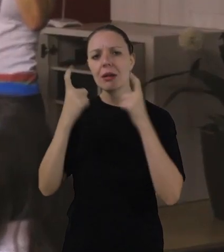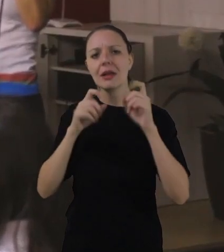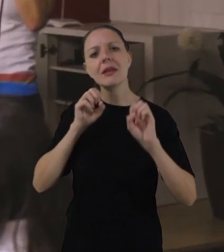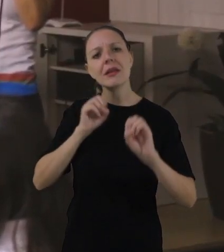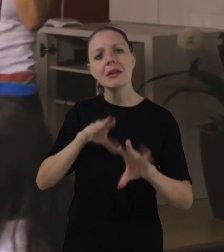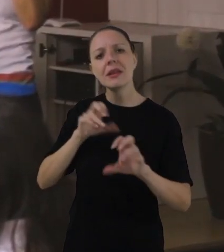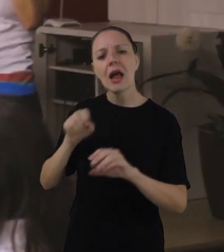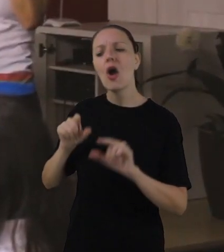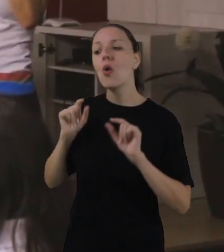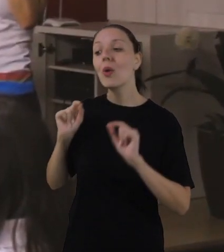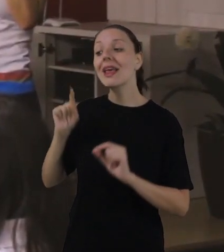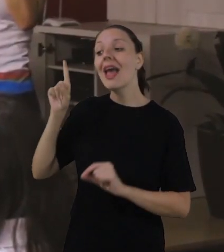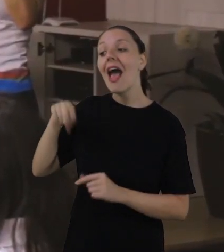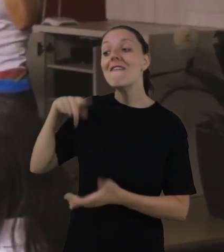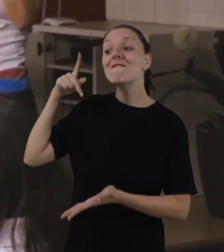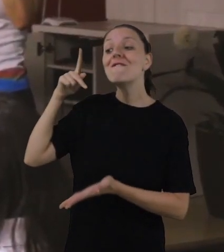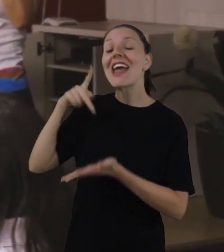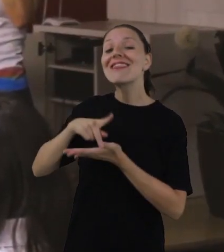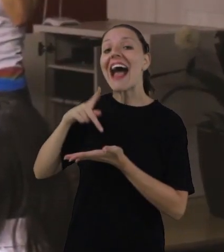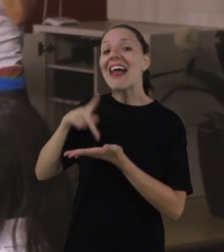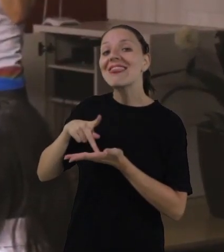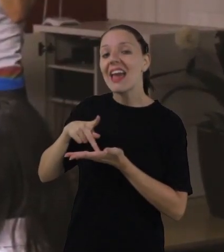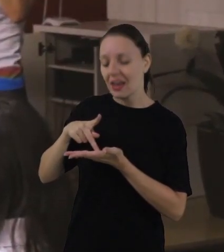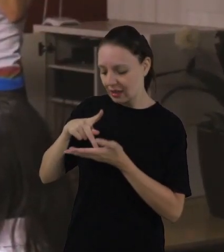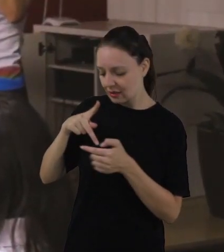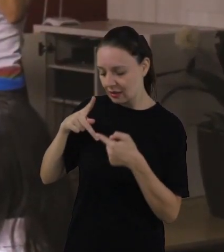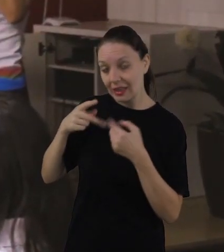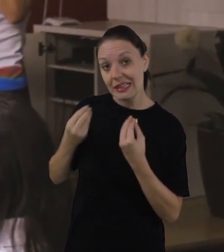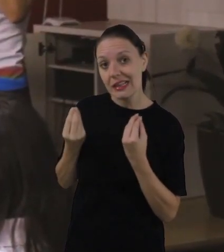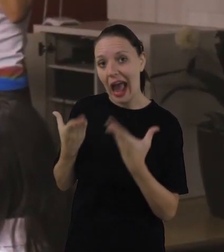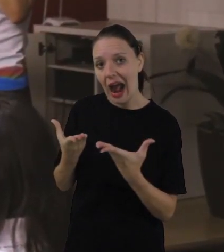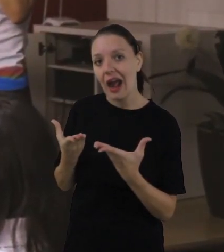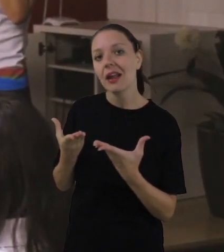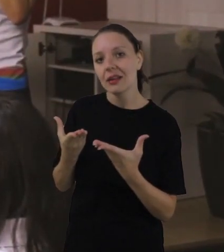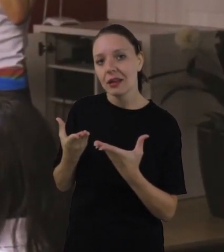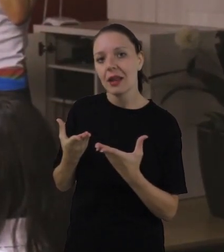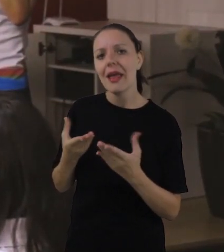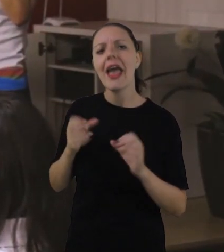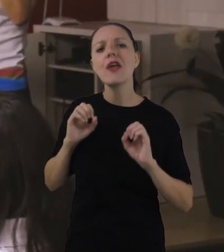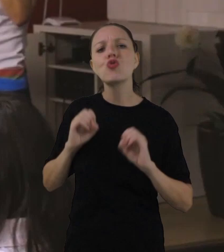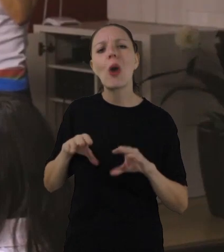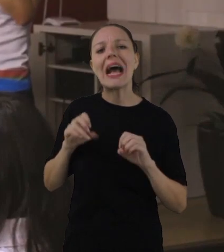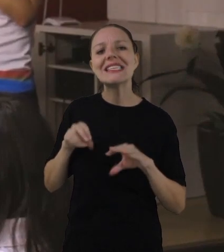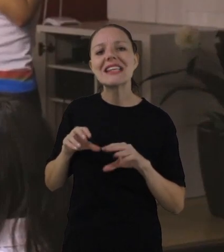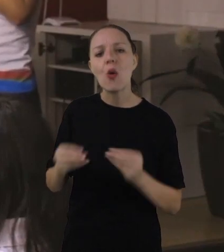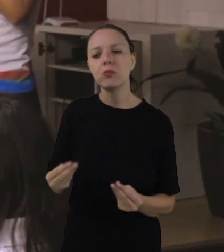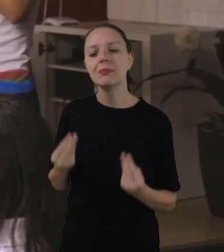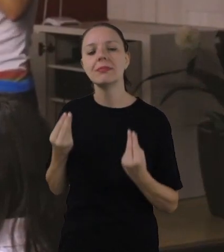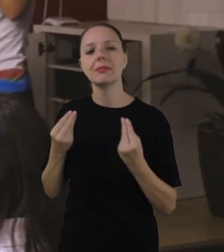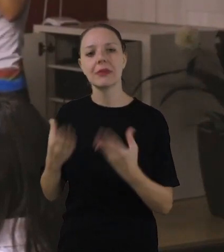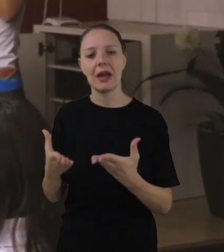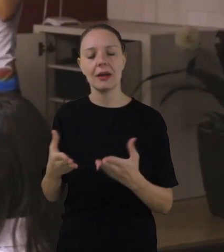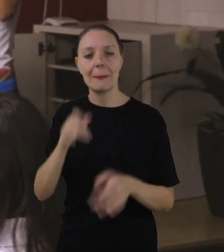a verdade, em ensinar a educação. Eles estavam preocupados em fazer com que as pessoas